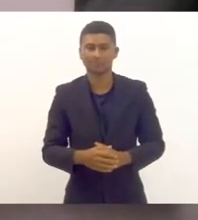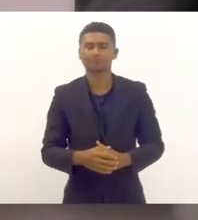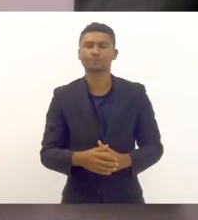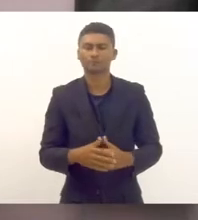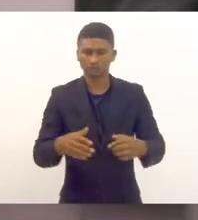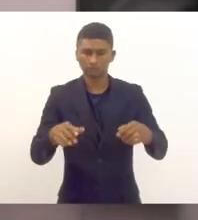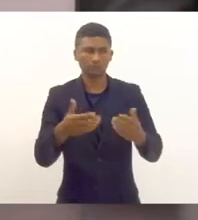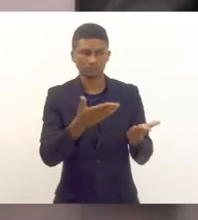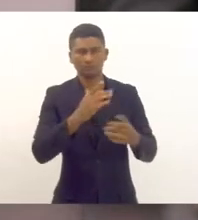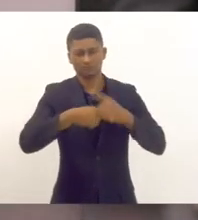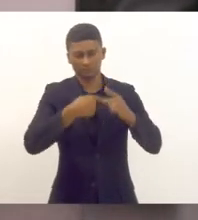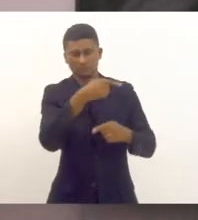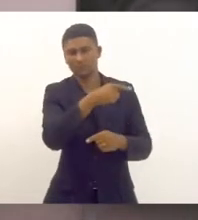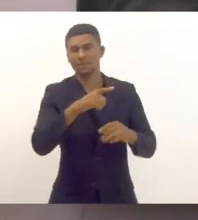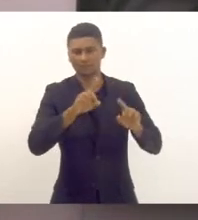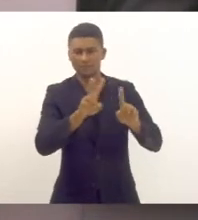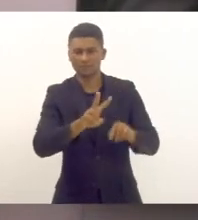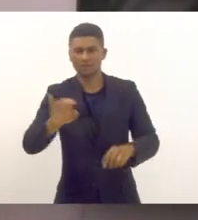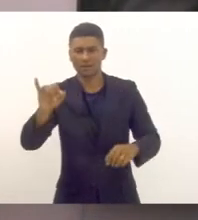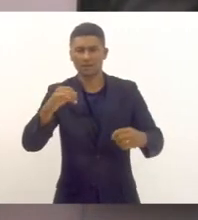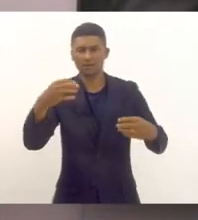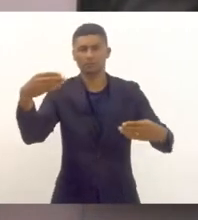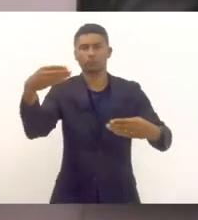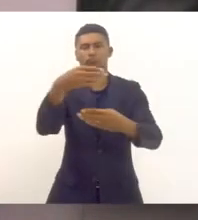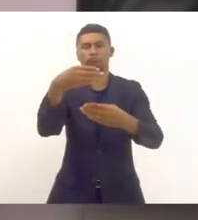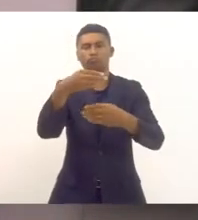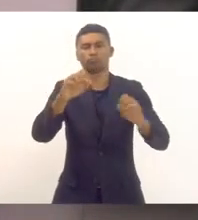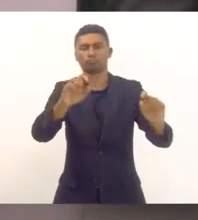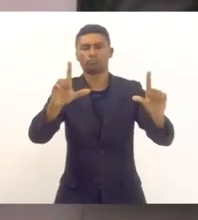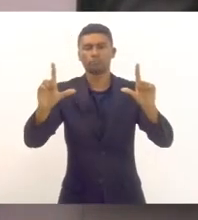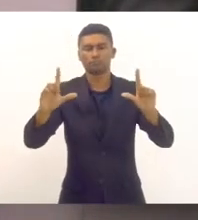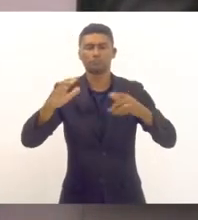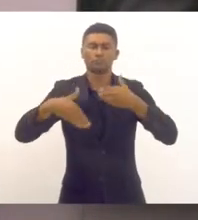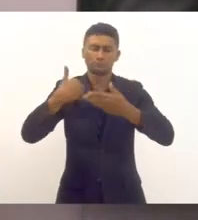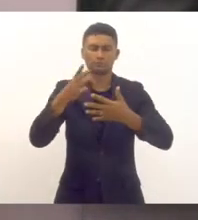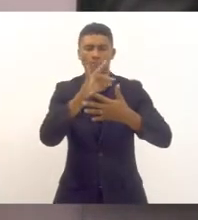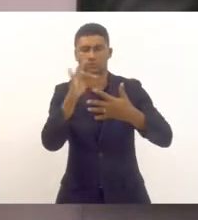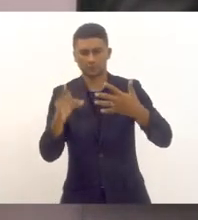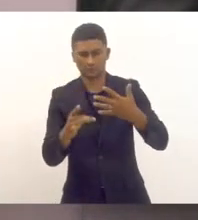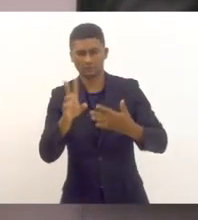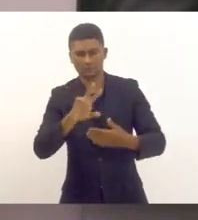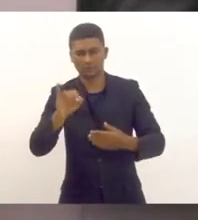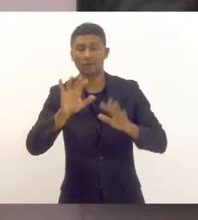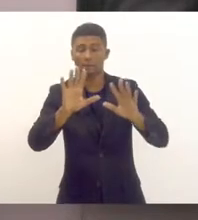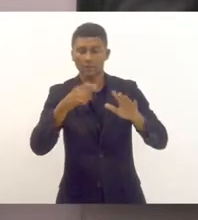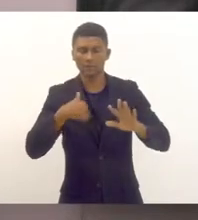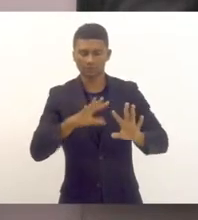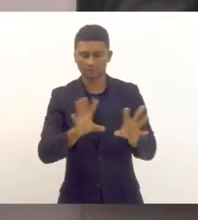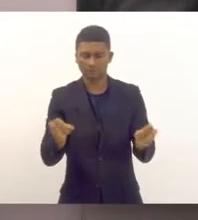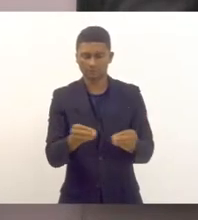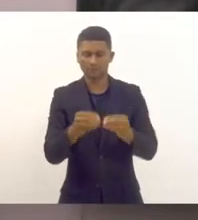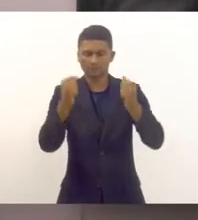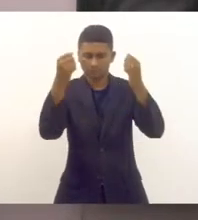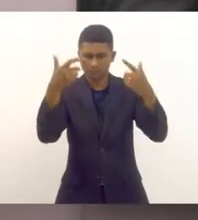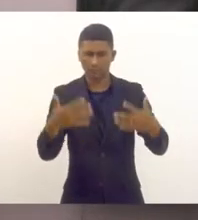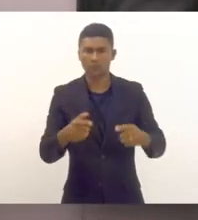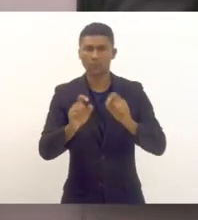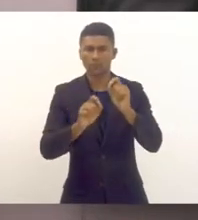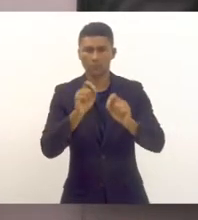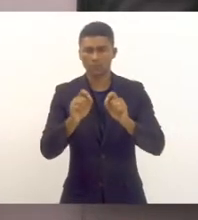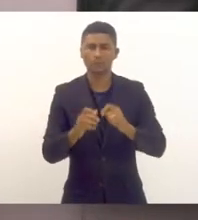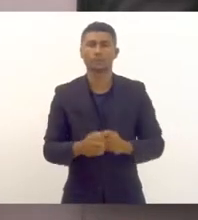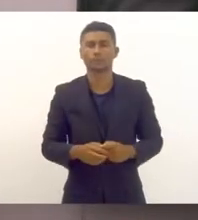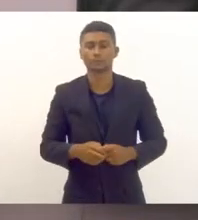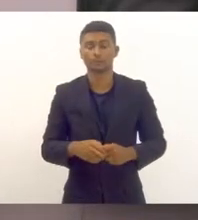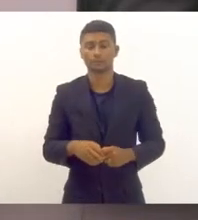apresentação e vai entrar com maior detalhamento sobre o tema. Mas só um dado, presidente, sobre nós